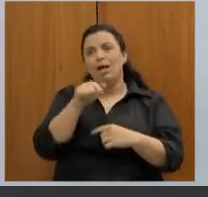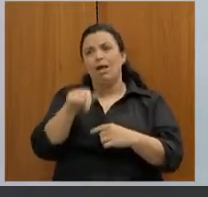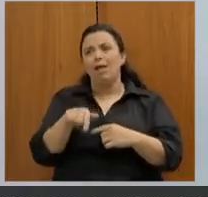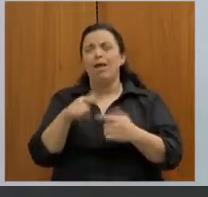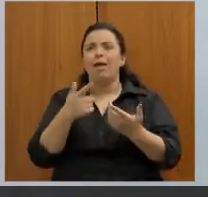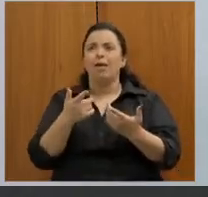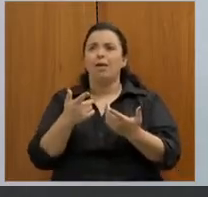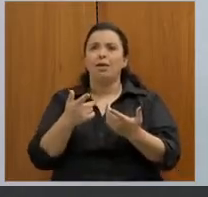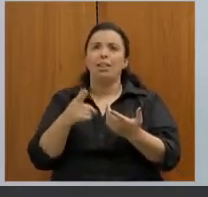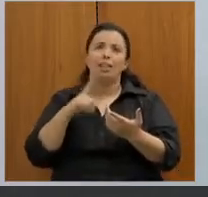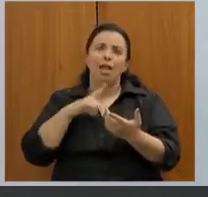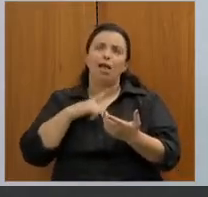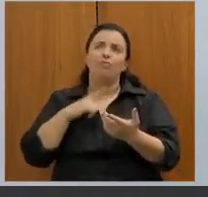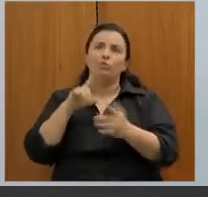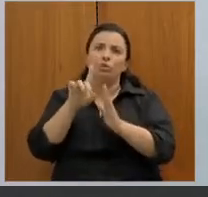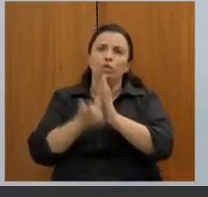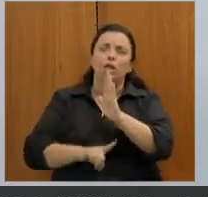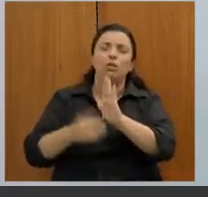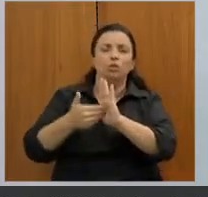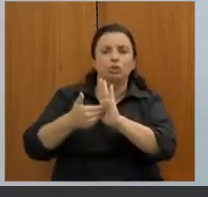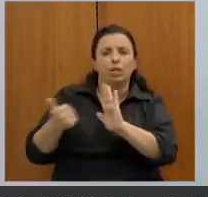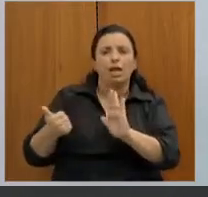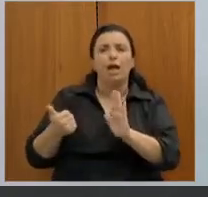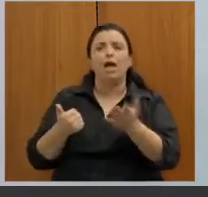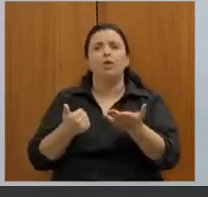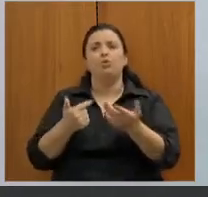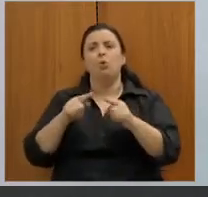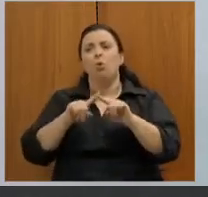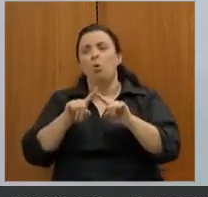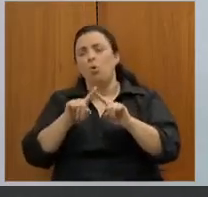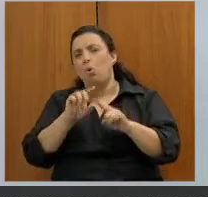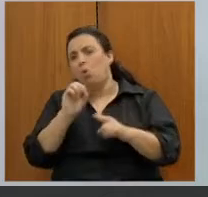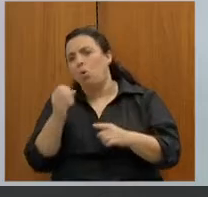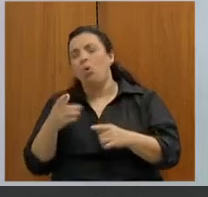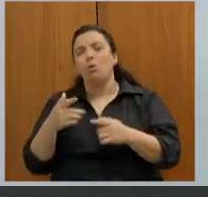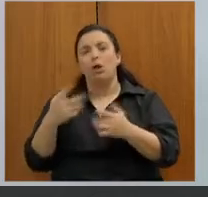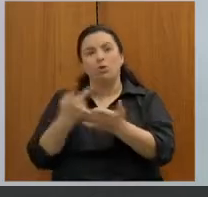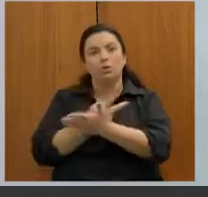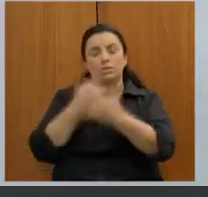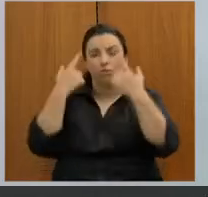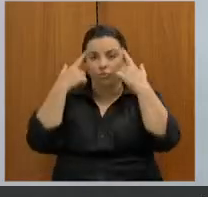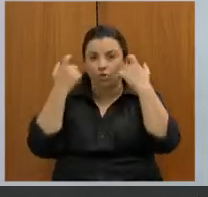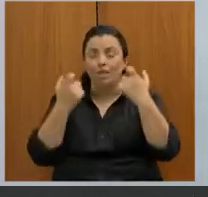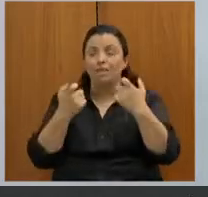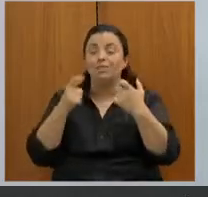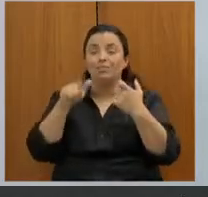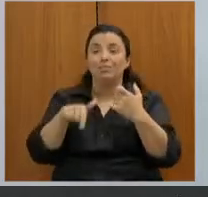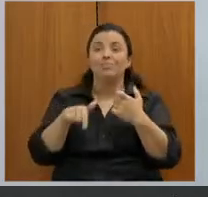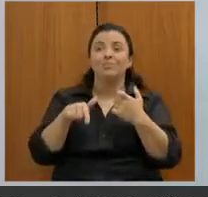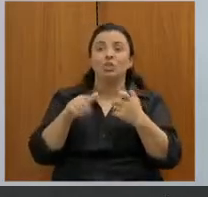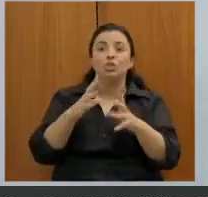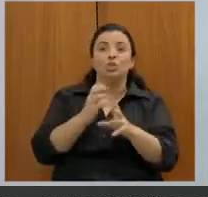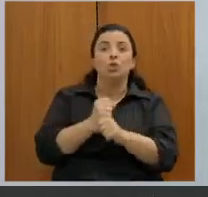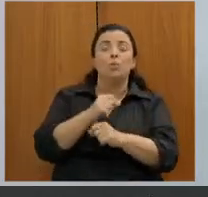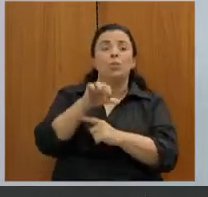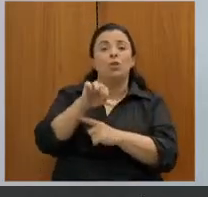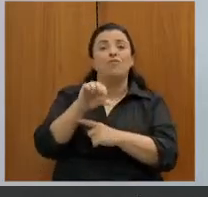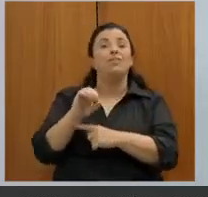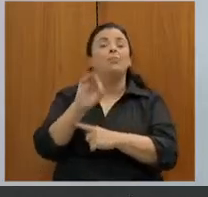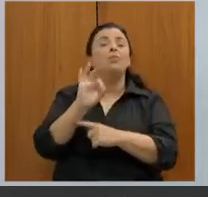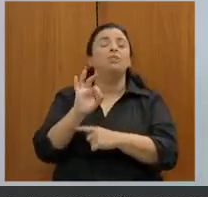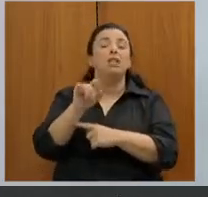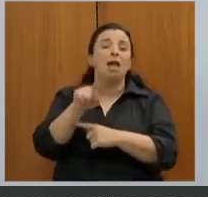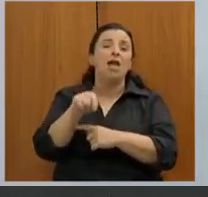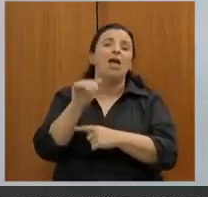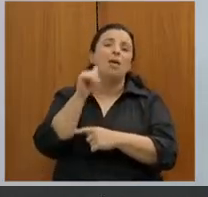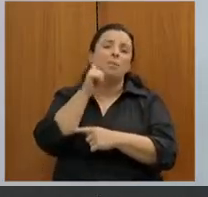algum tipo de violência são mulheres é isso é um dado interno e desses não adianta por cento